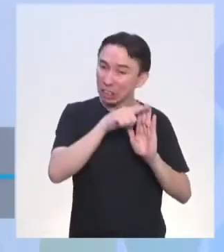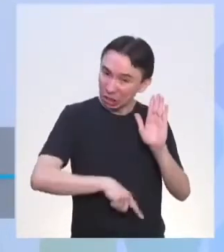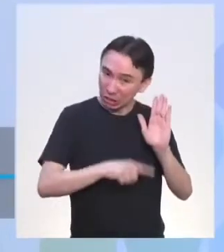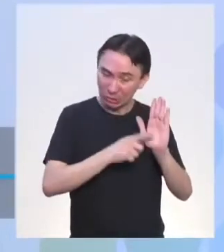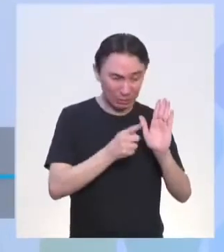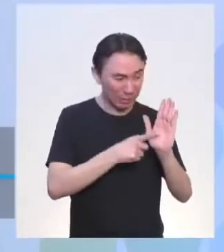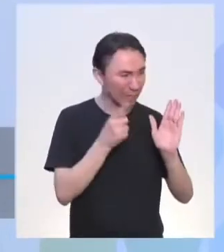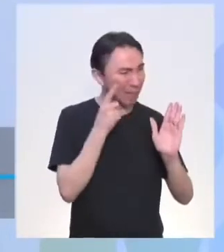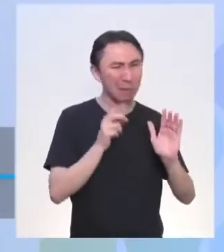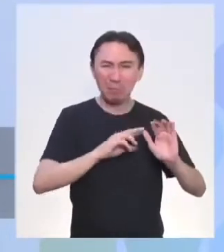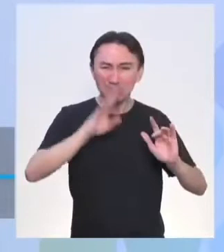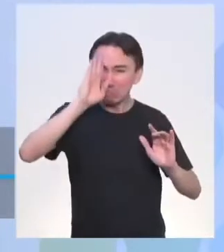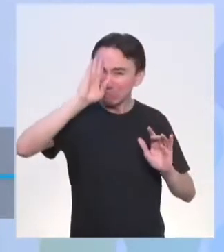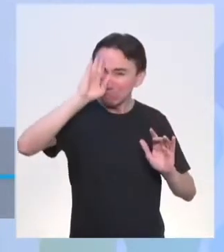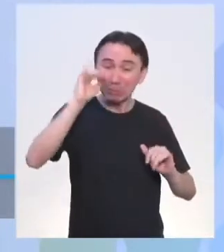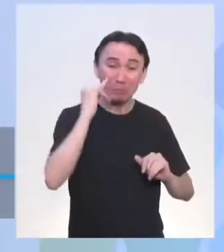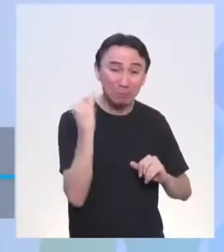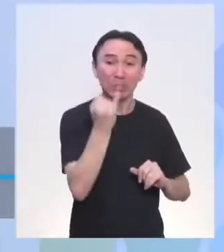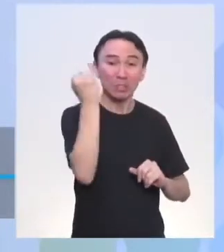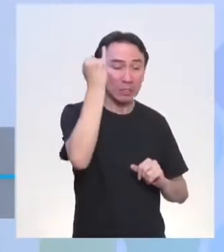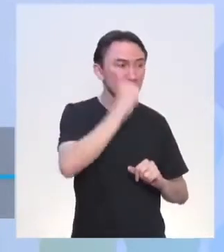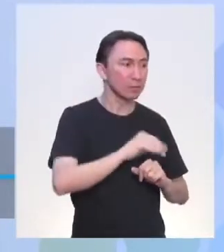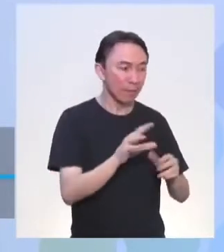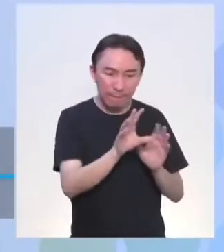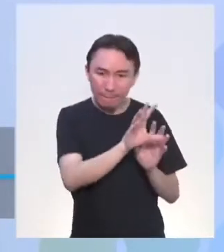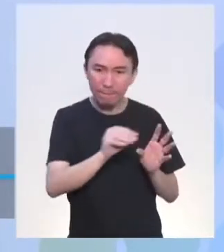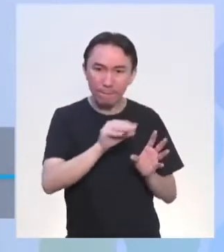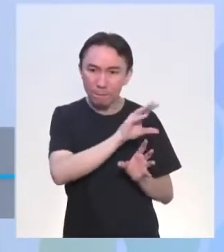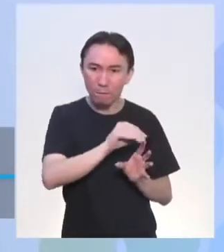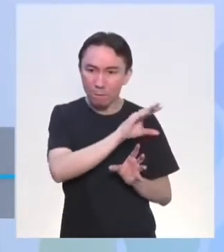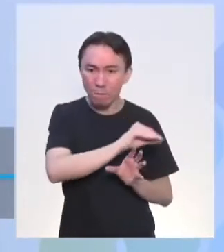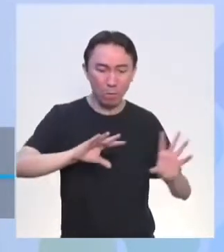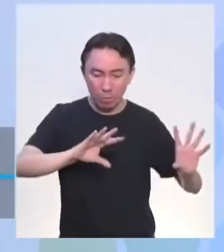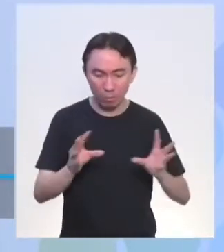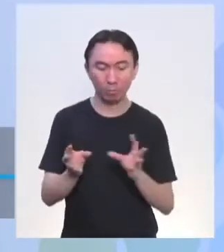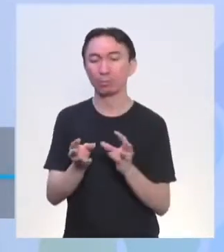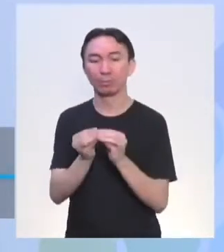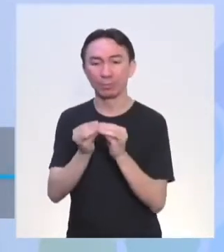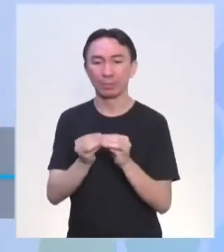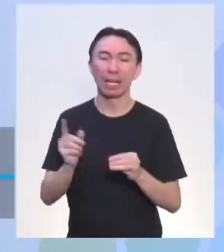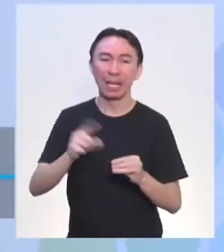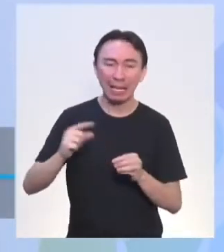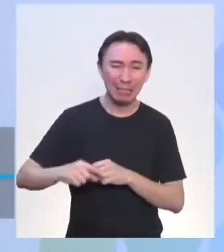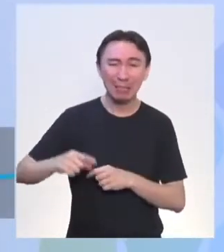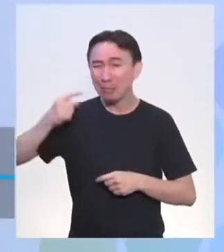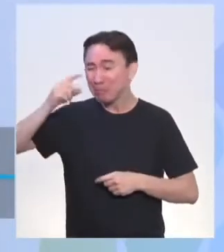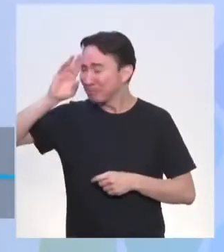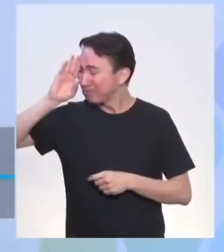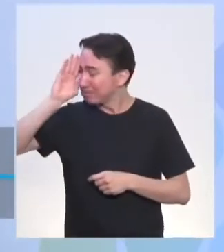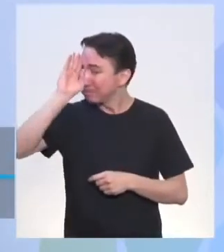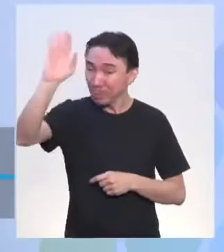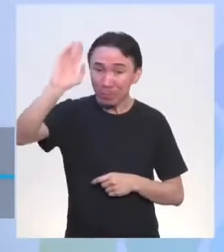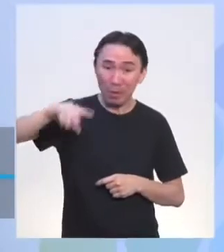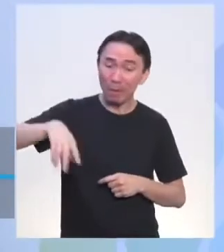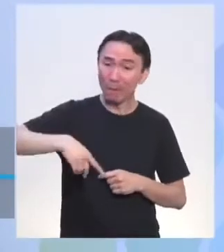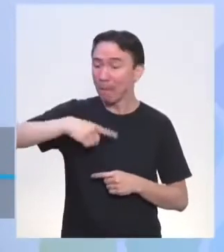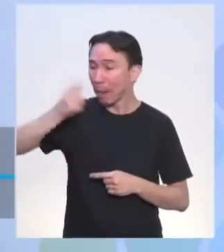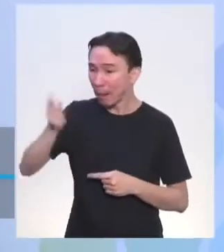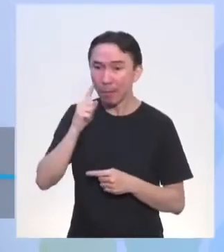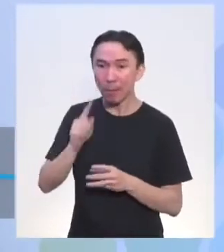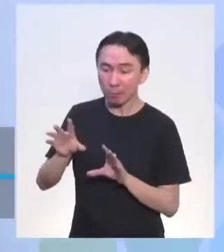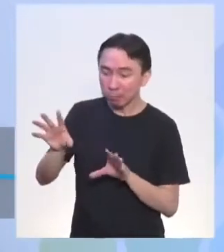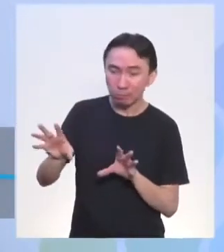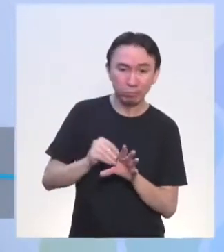textual, retirar as ideias principais do texto, o aluno Álvaro, Pedro,